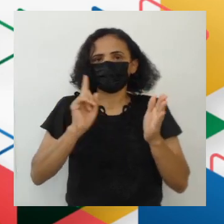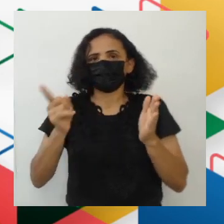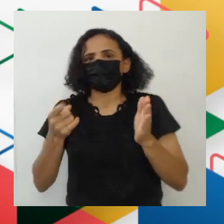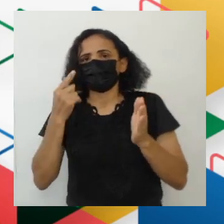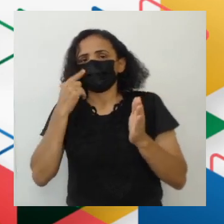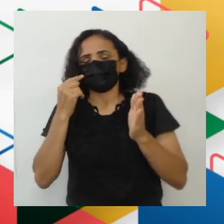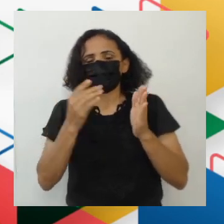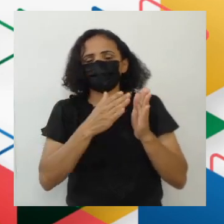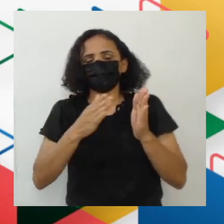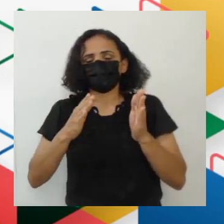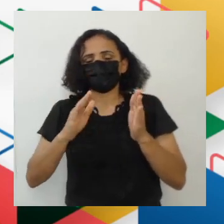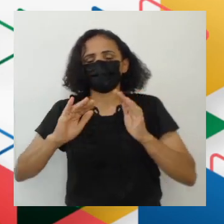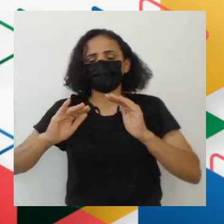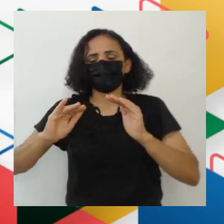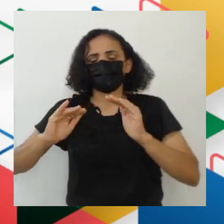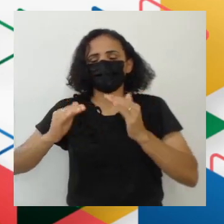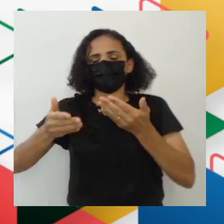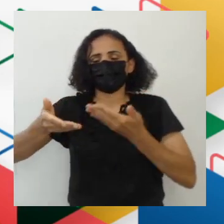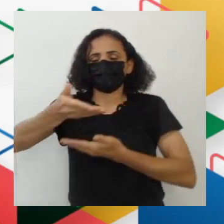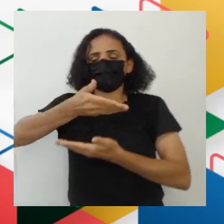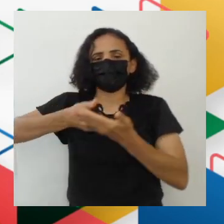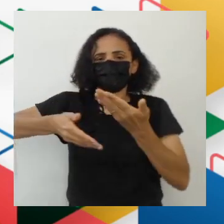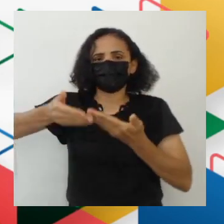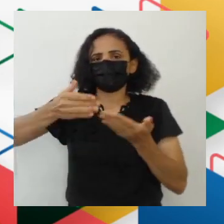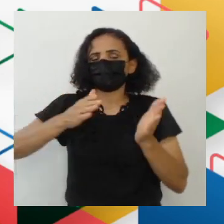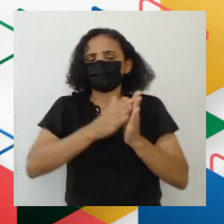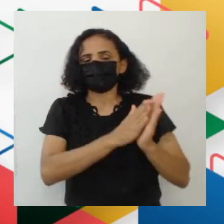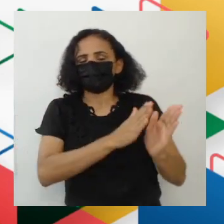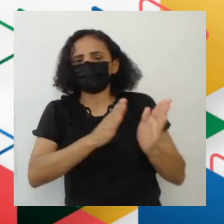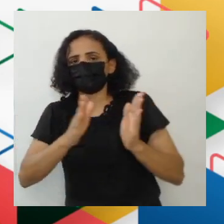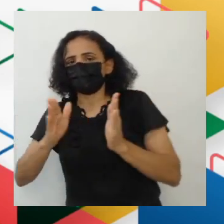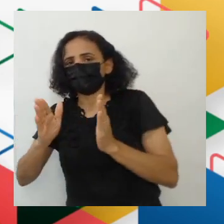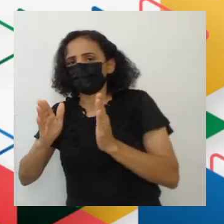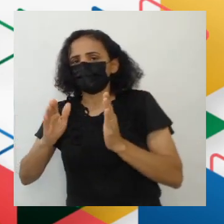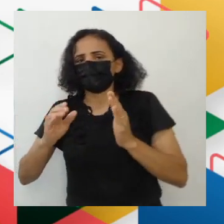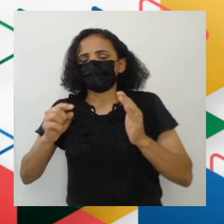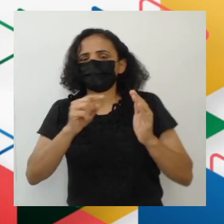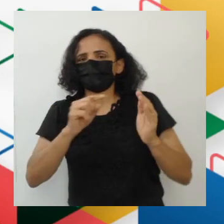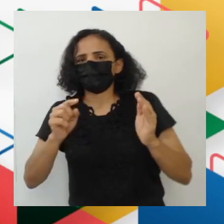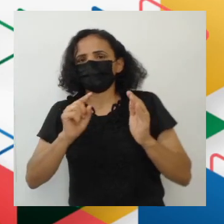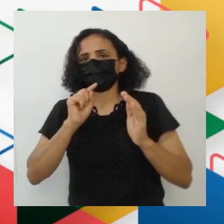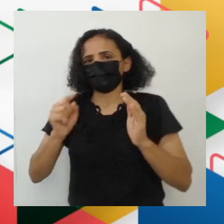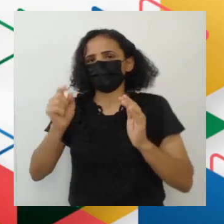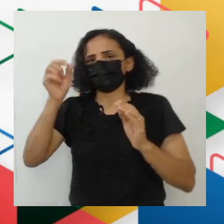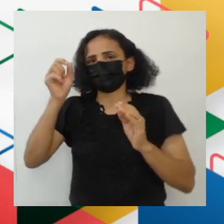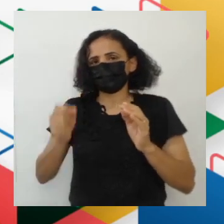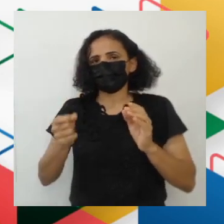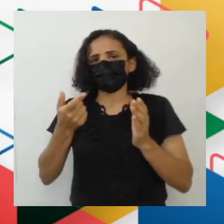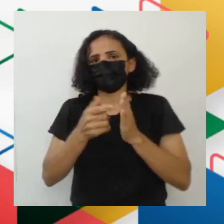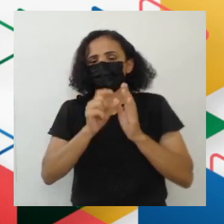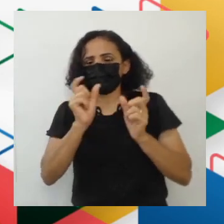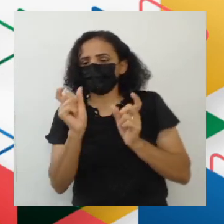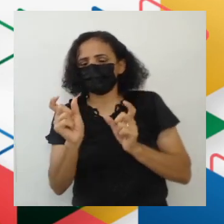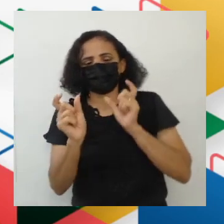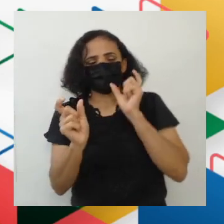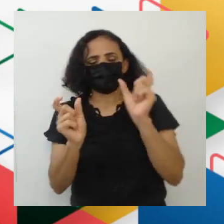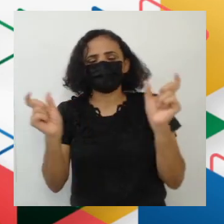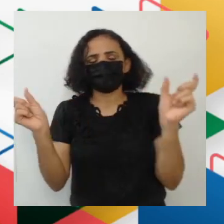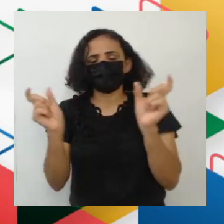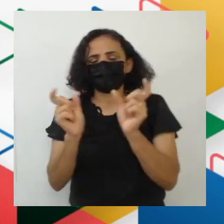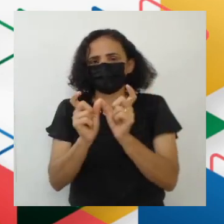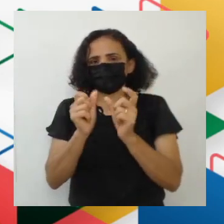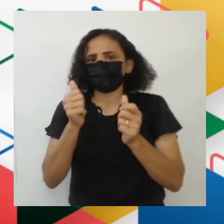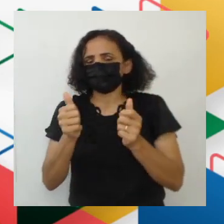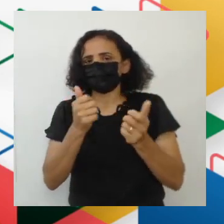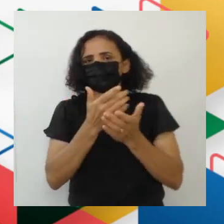seguinte era relação, começando com R. Você não botaria o hífen e dobraria o R.